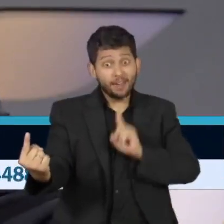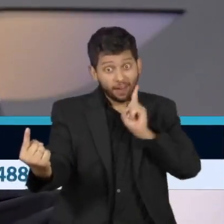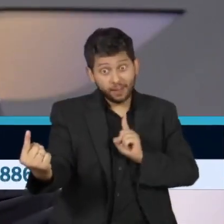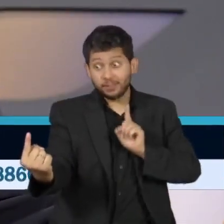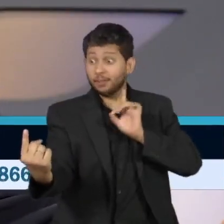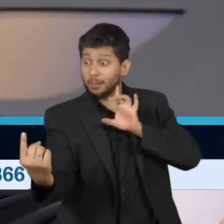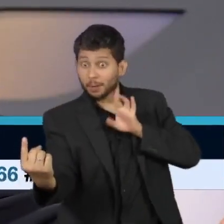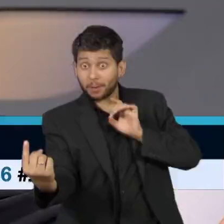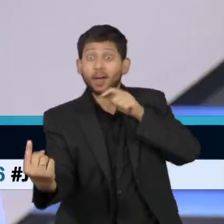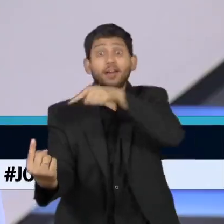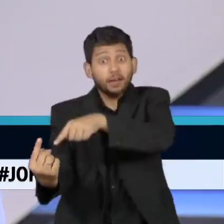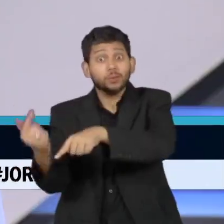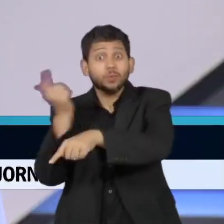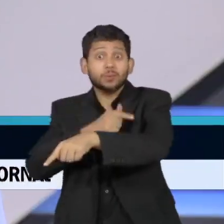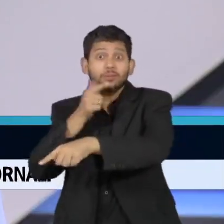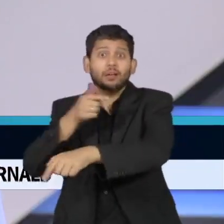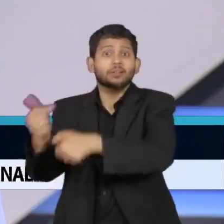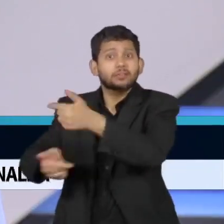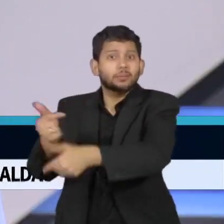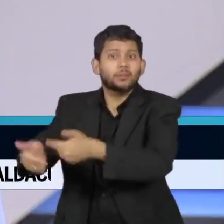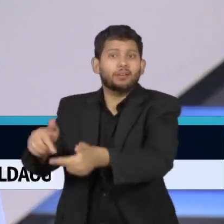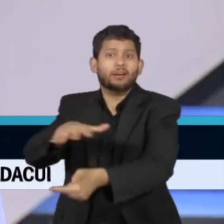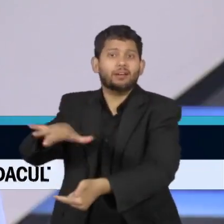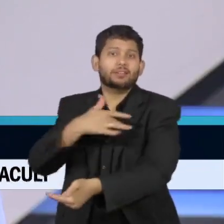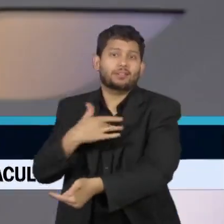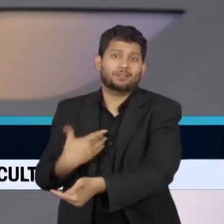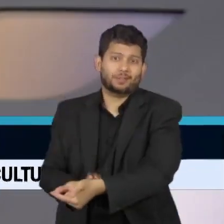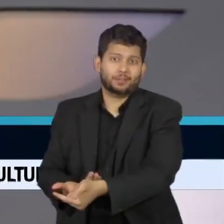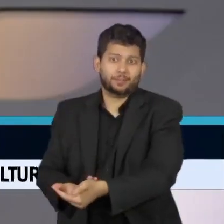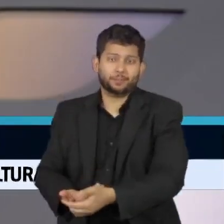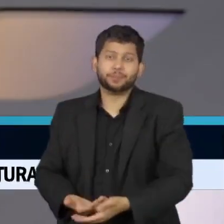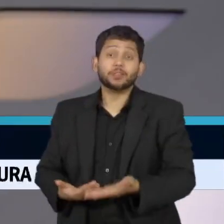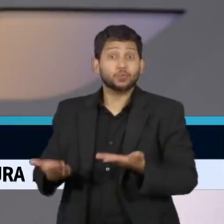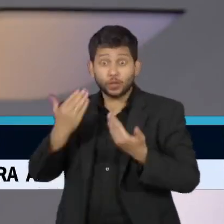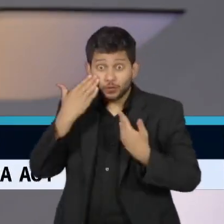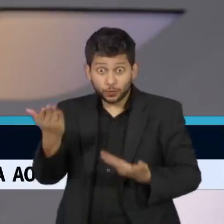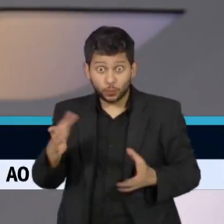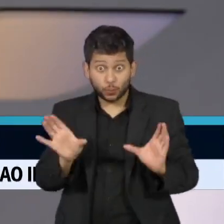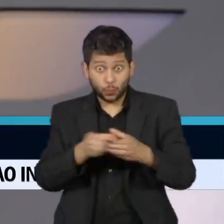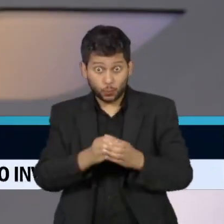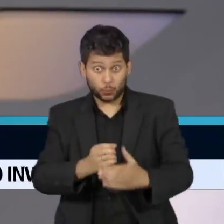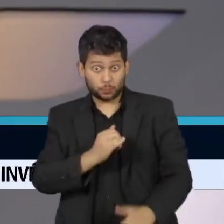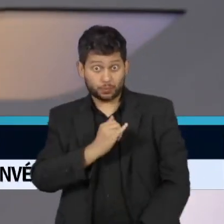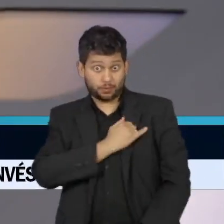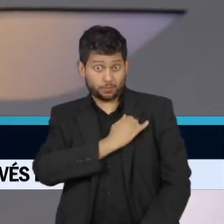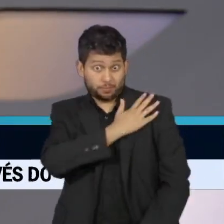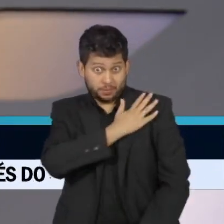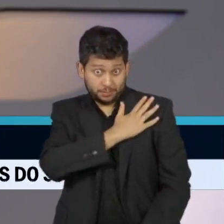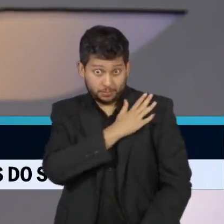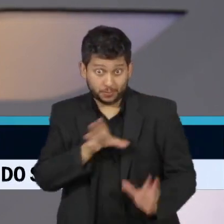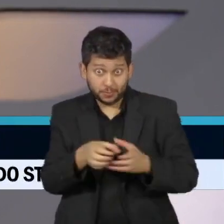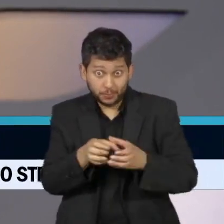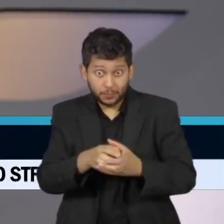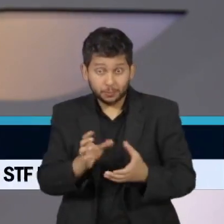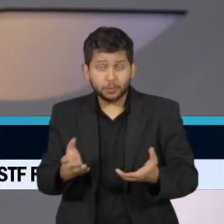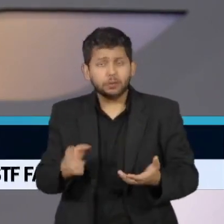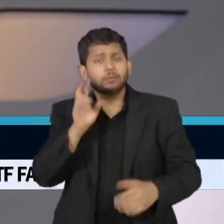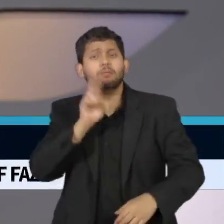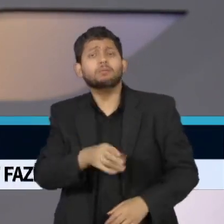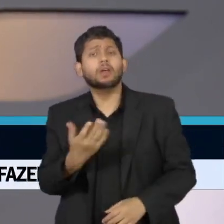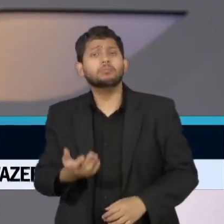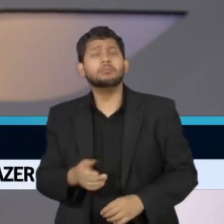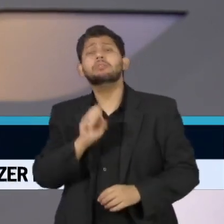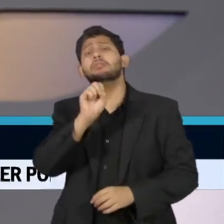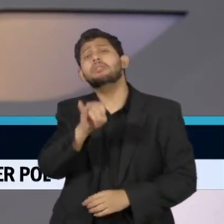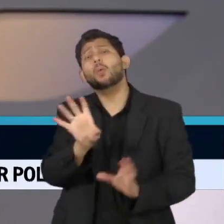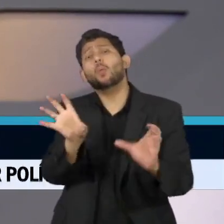algum tipo de atividade médica. Nessa tragédia da Yanomami, você poderia imaginar que se tivesse